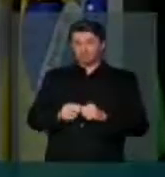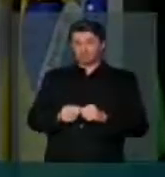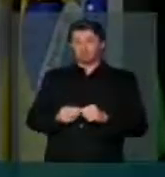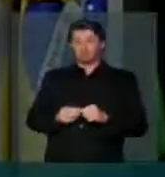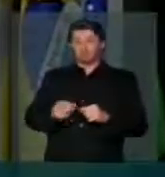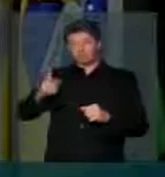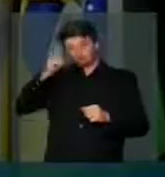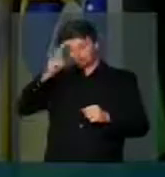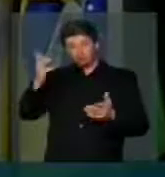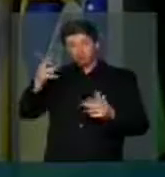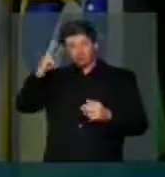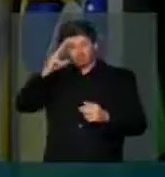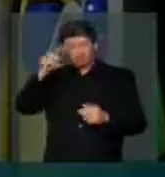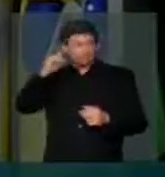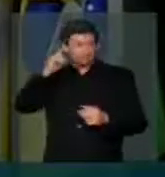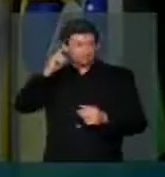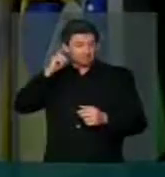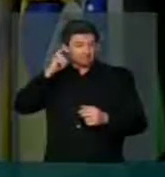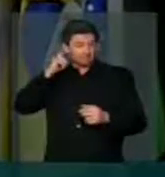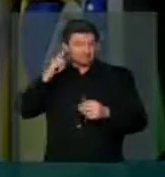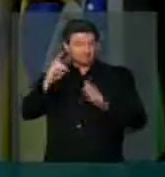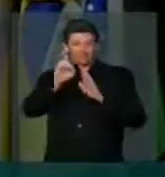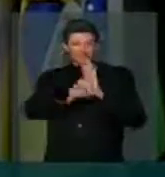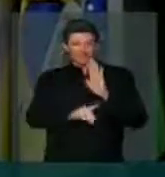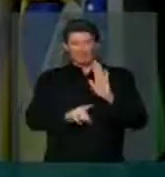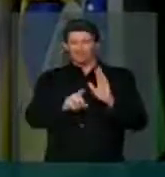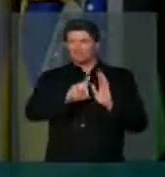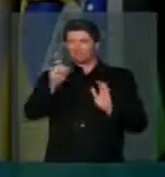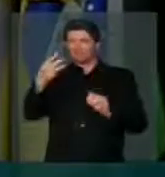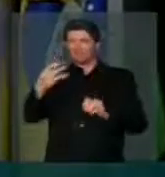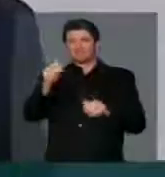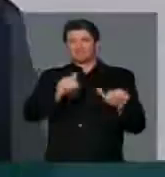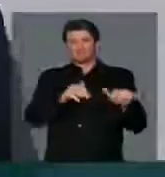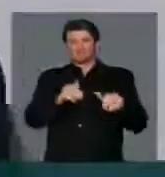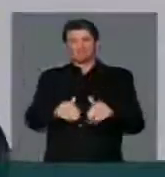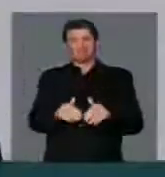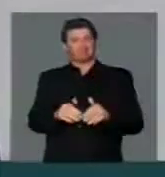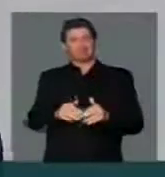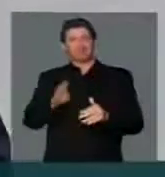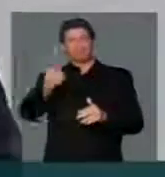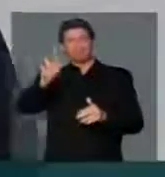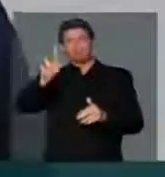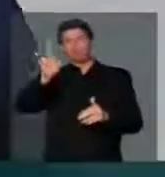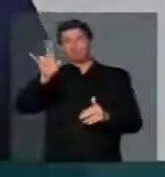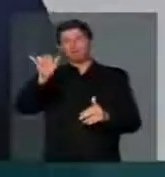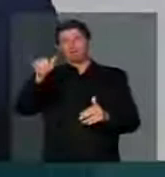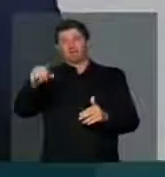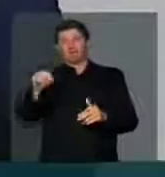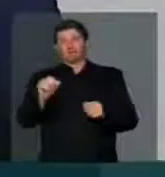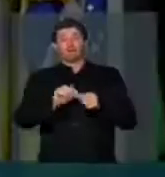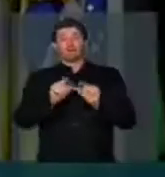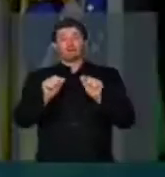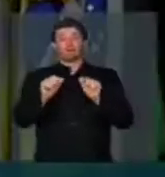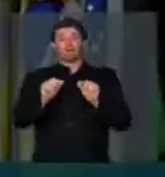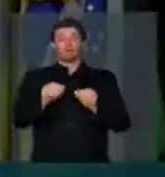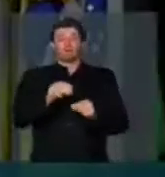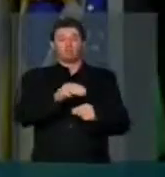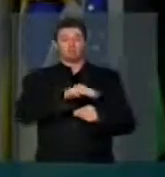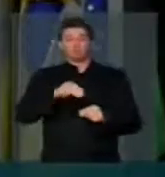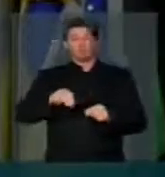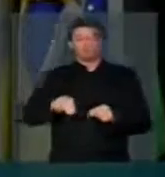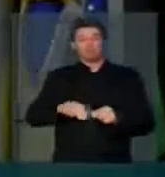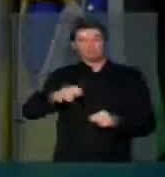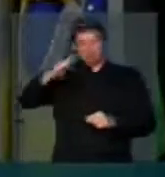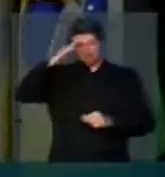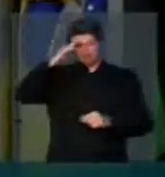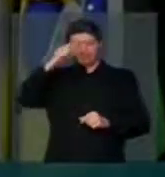segunda-feira com o decreto do dia 3 de setembro bolivariano, transferindo poderes para o ministro da Defesa, mais